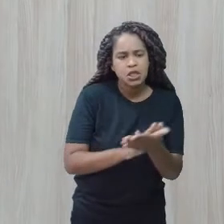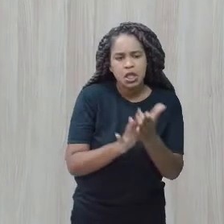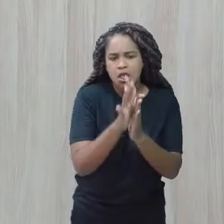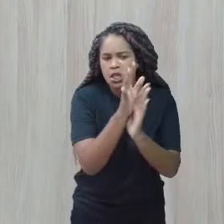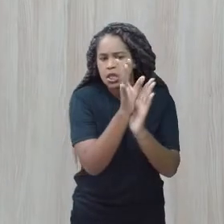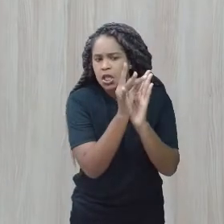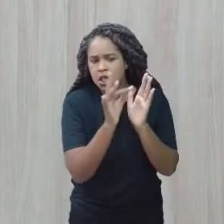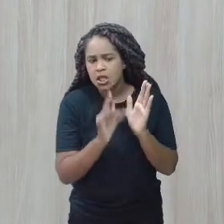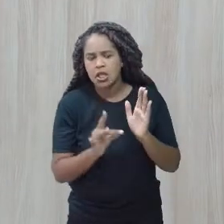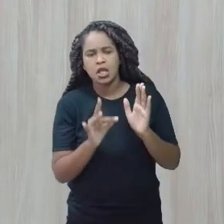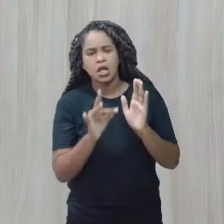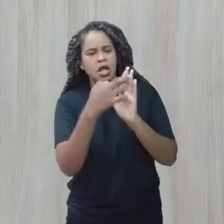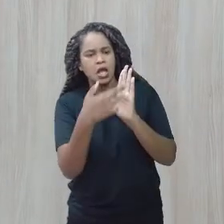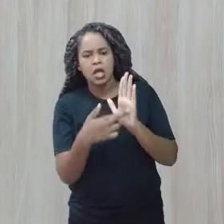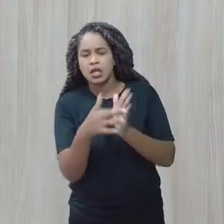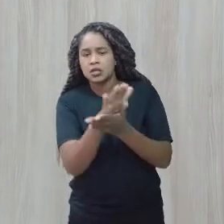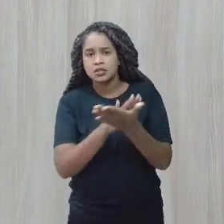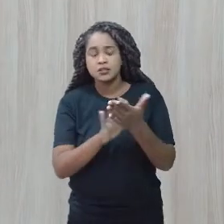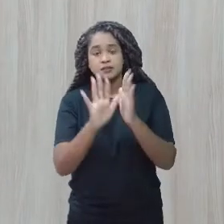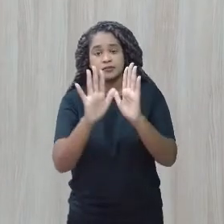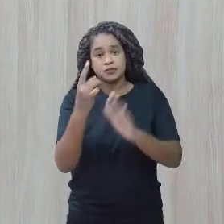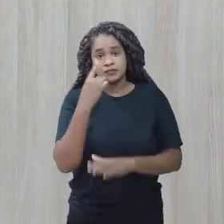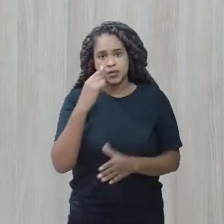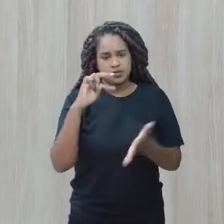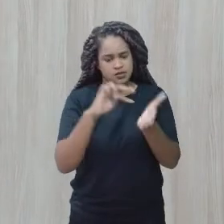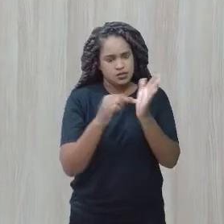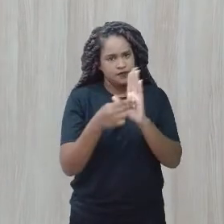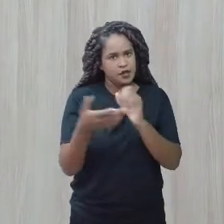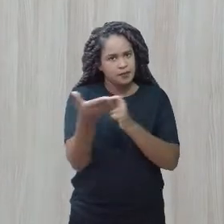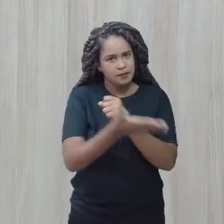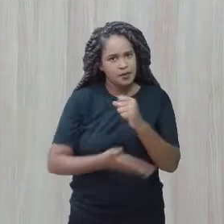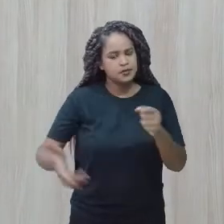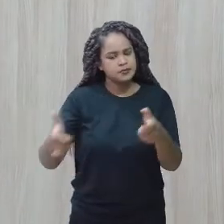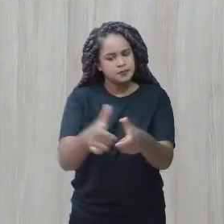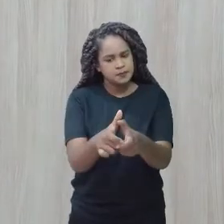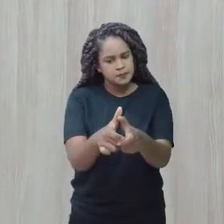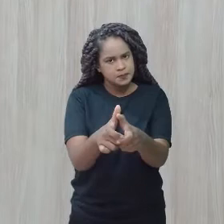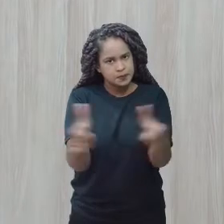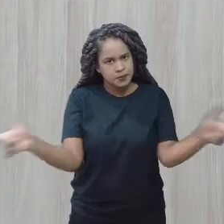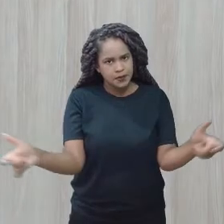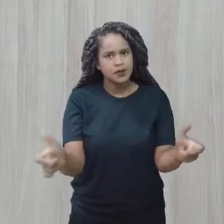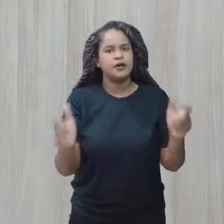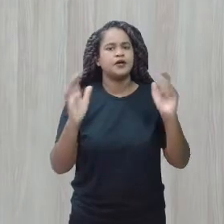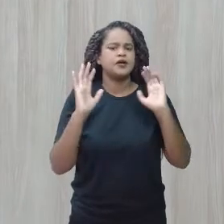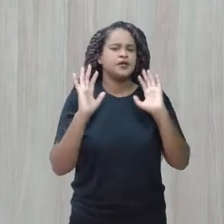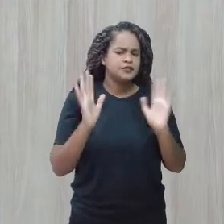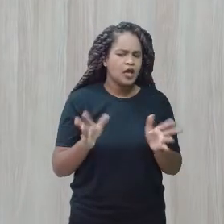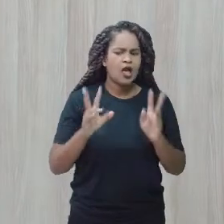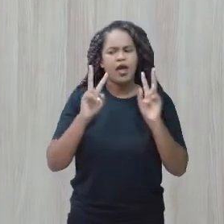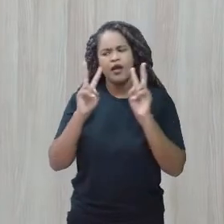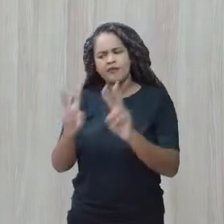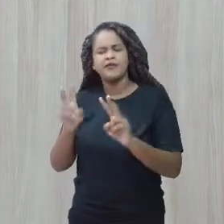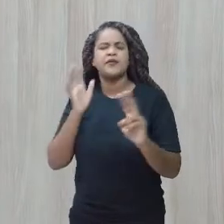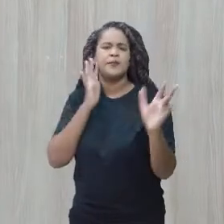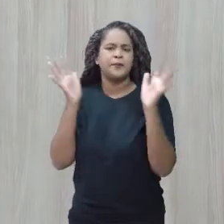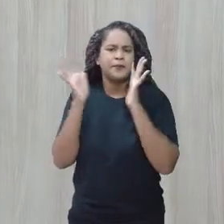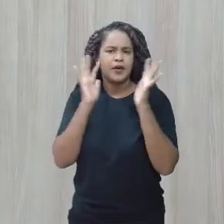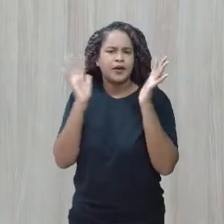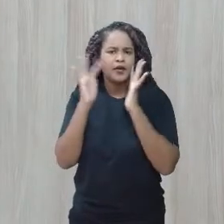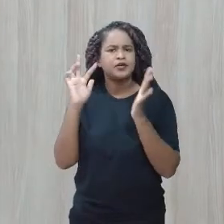nada, mas essa definição básica, eu creio que a maioria de vocês, pelo menos de ver, já